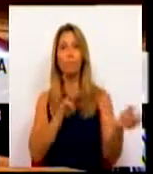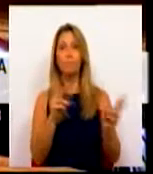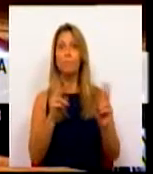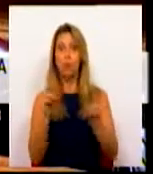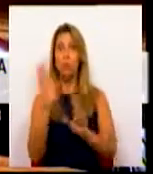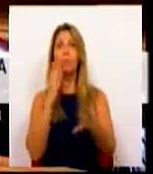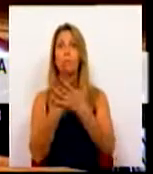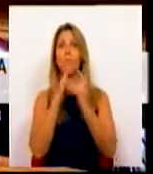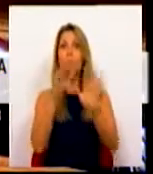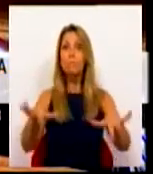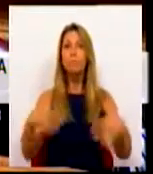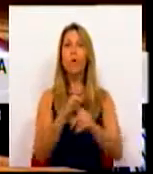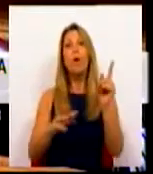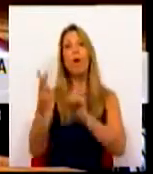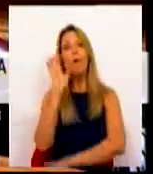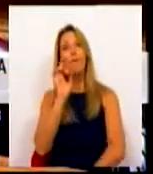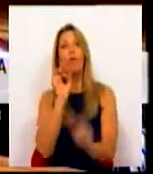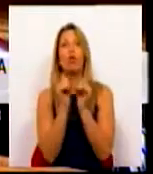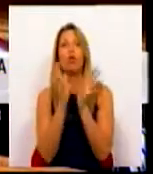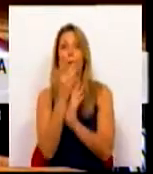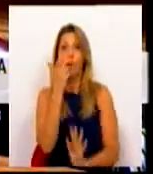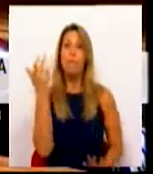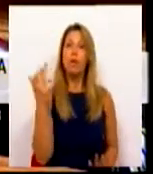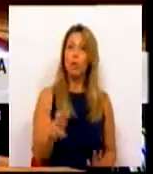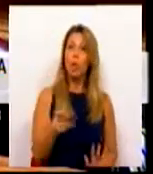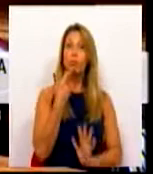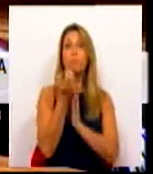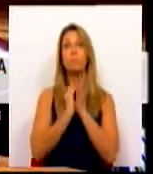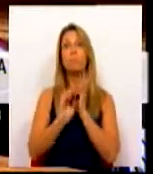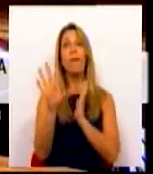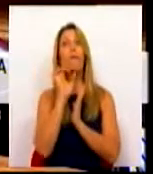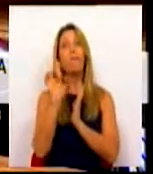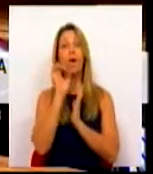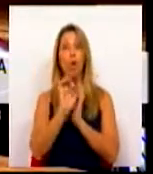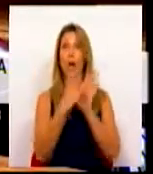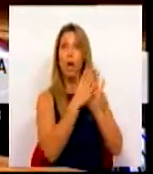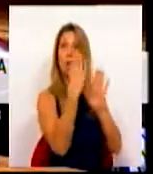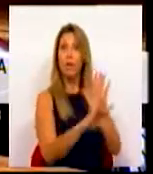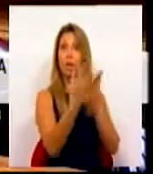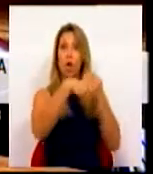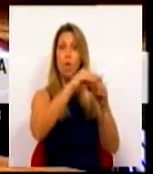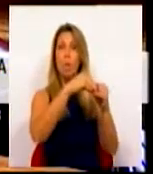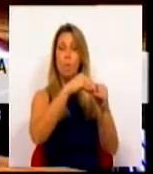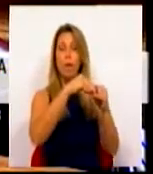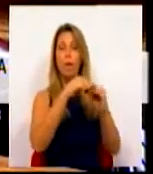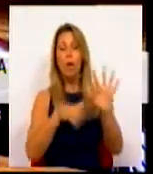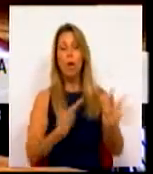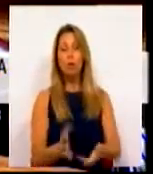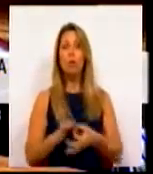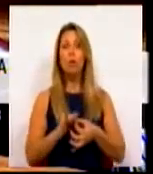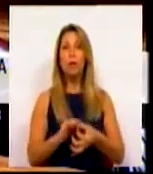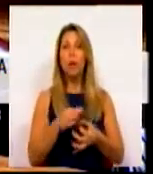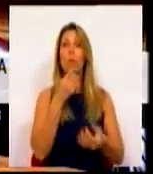permitirá aumentar o valor de todas as pensões e a reposição dos valores de referência do complemento solidário para idosos.